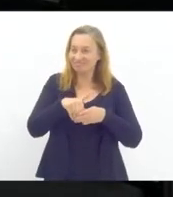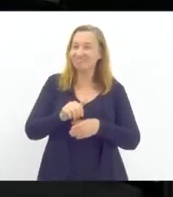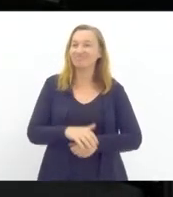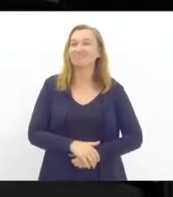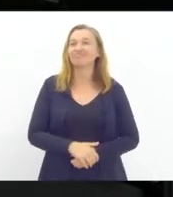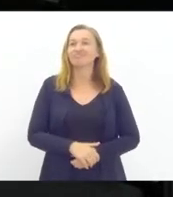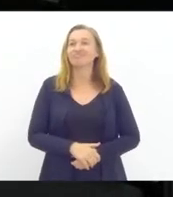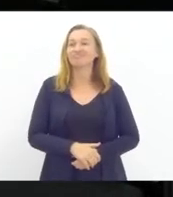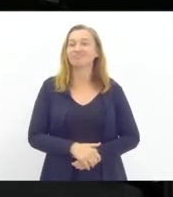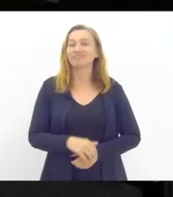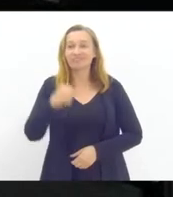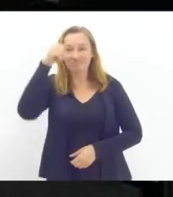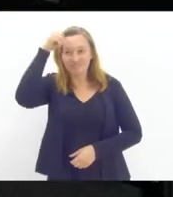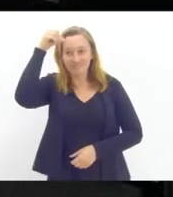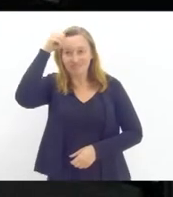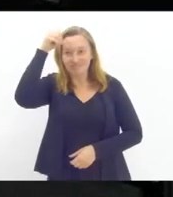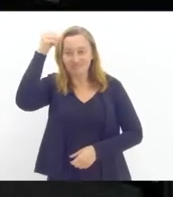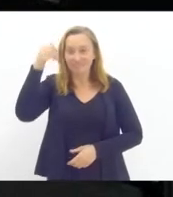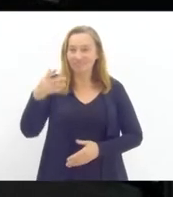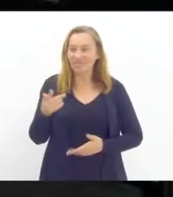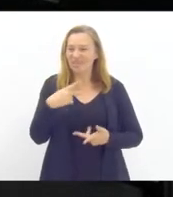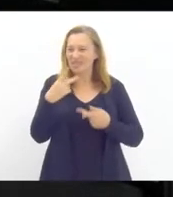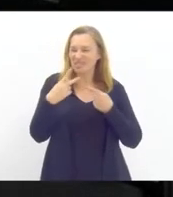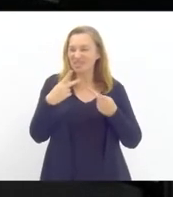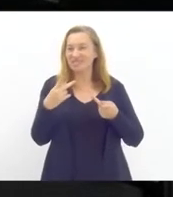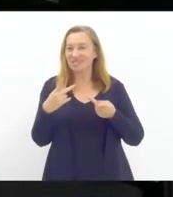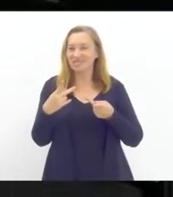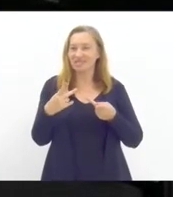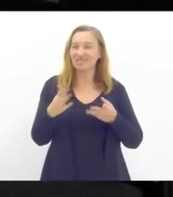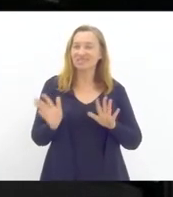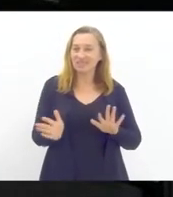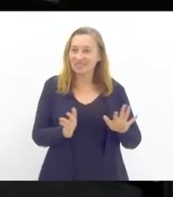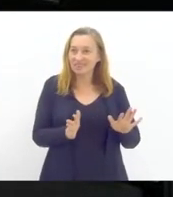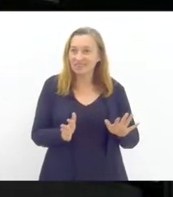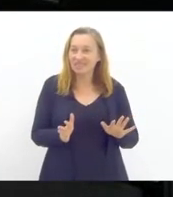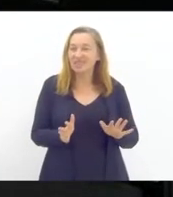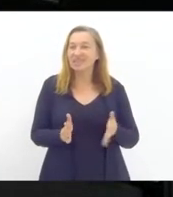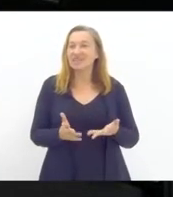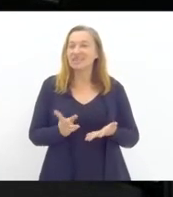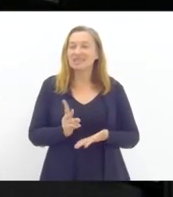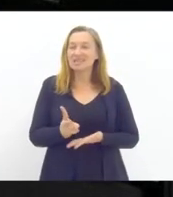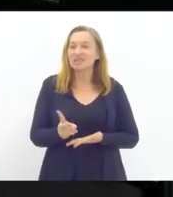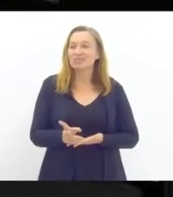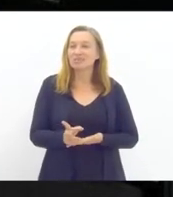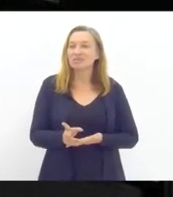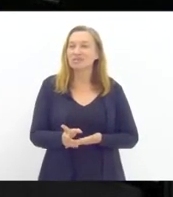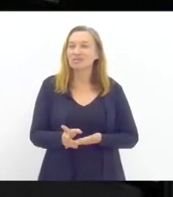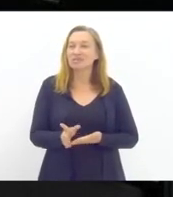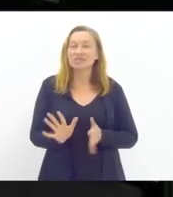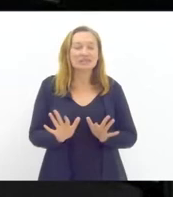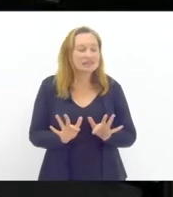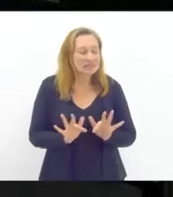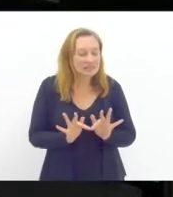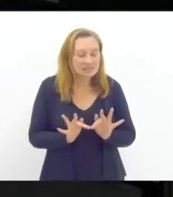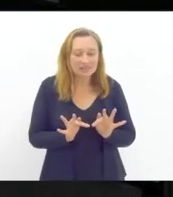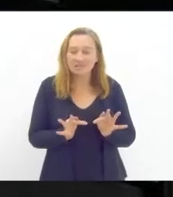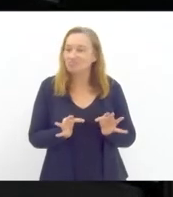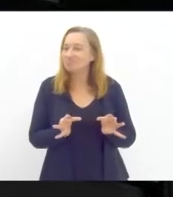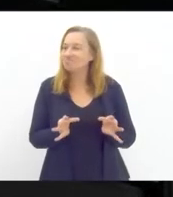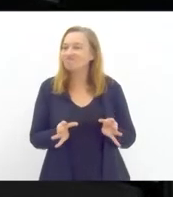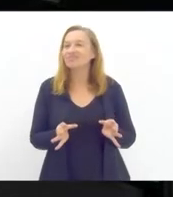Cláudio Castro e não cabe aqui ficar mais sempre com a sua simplicidade